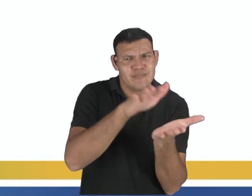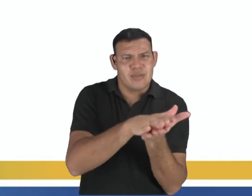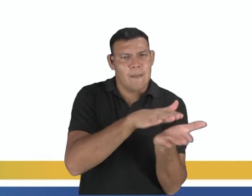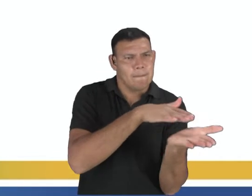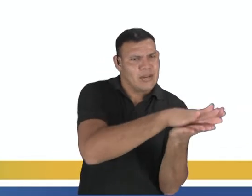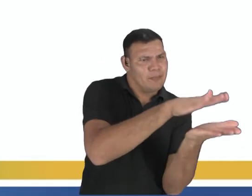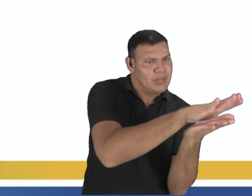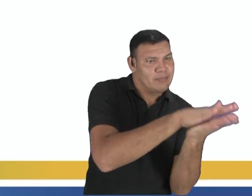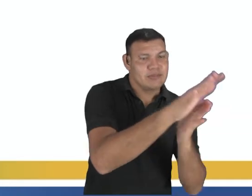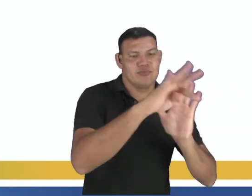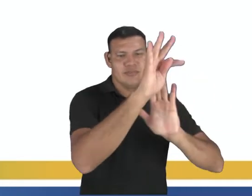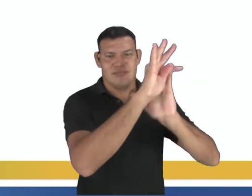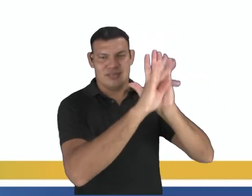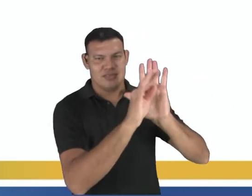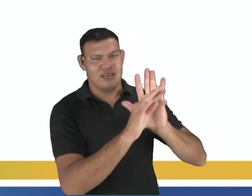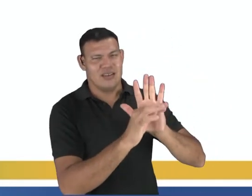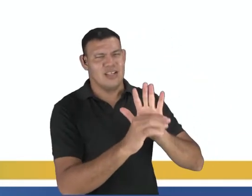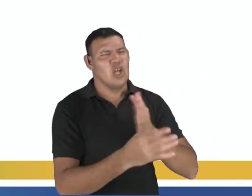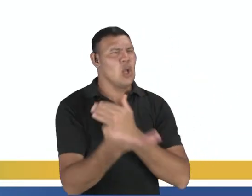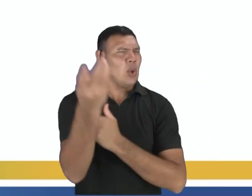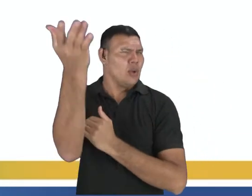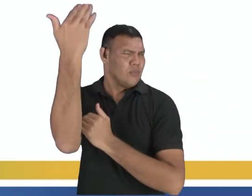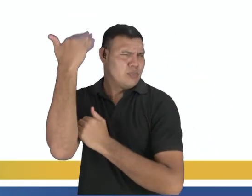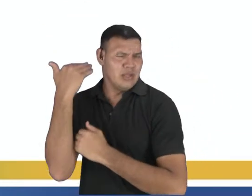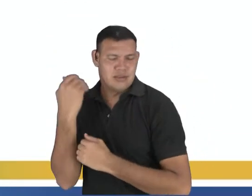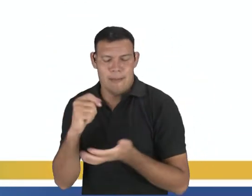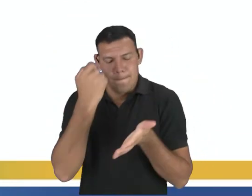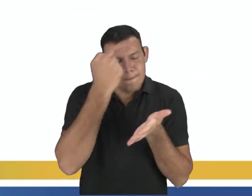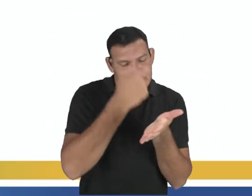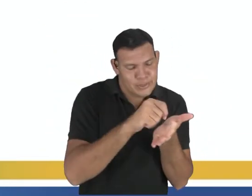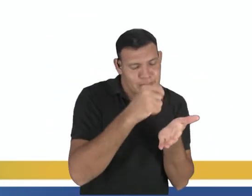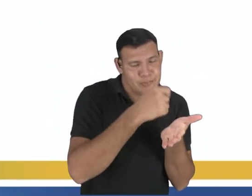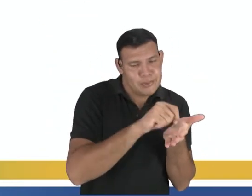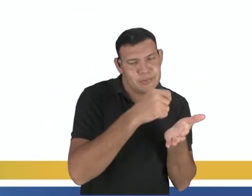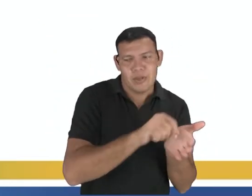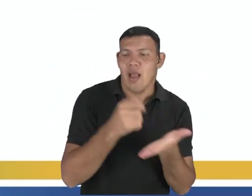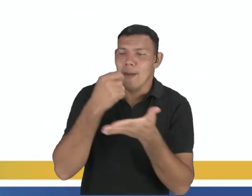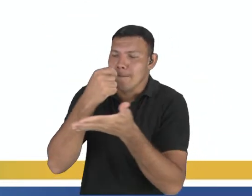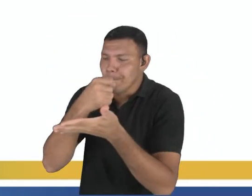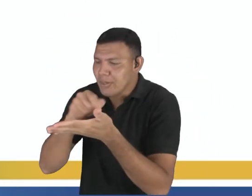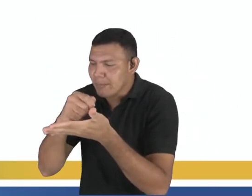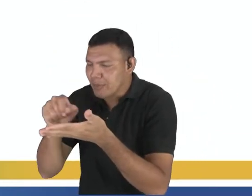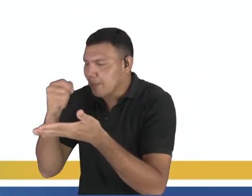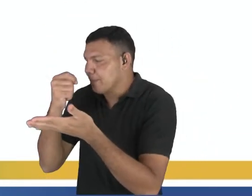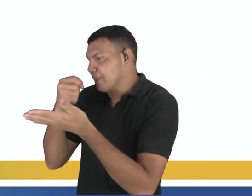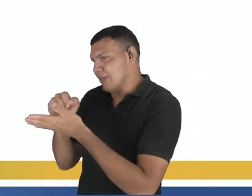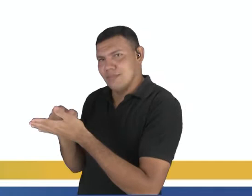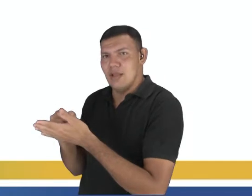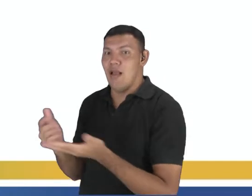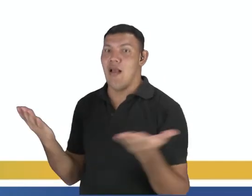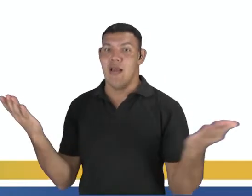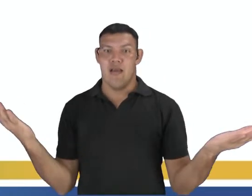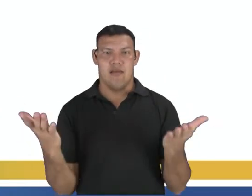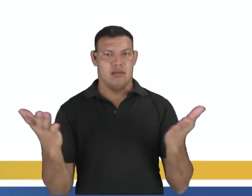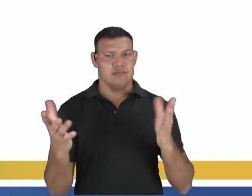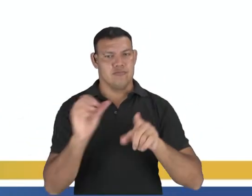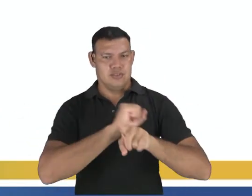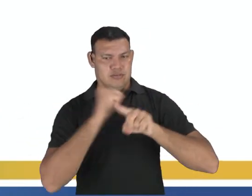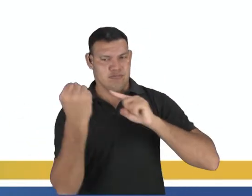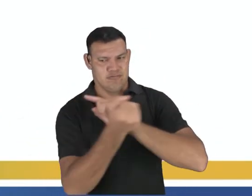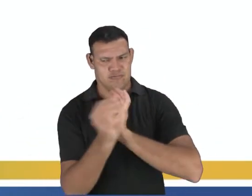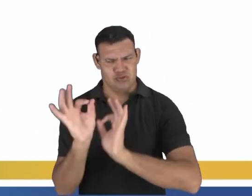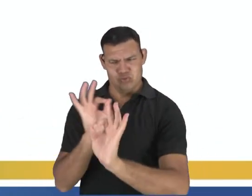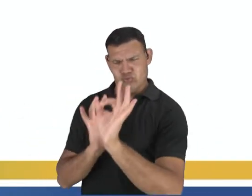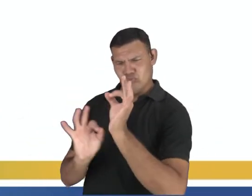textos escritos anteriormente copiados à mão. E aí a civilização começa o quê? A